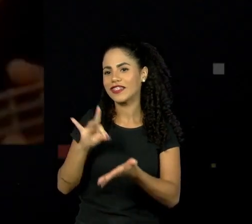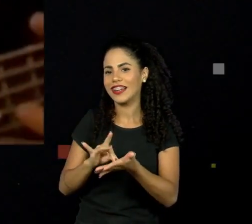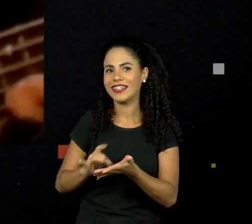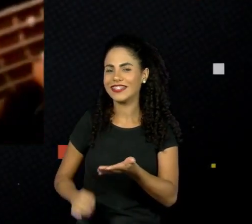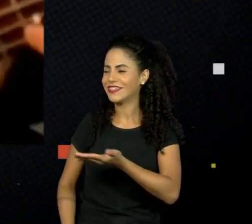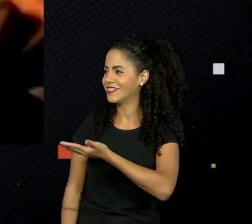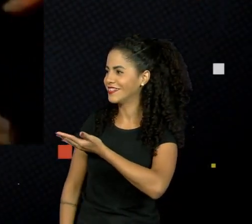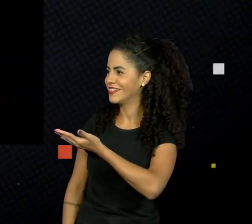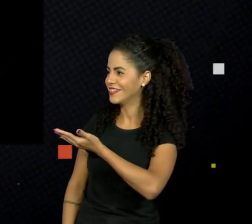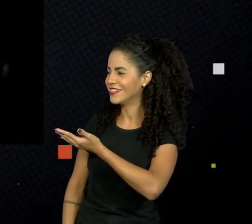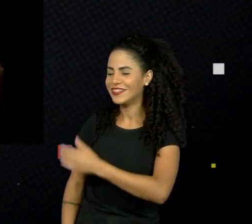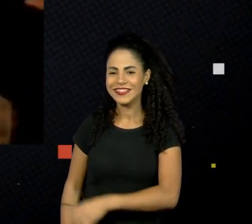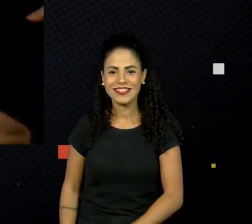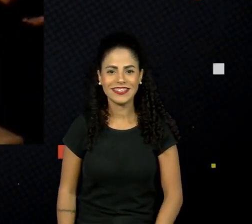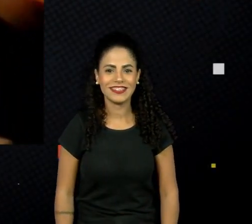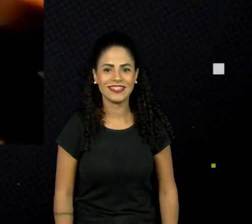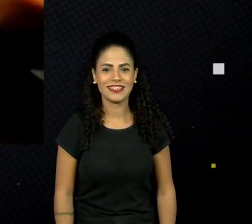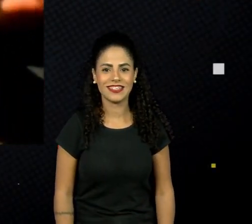cobiçadíssimo.